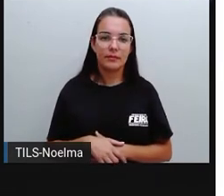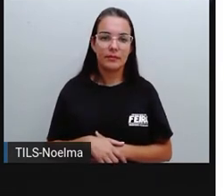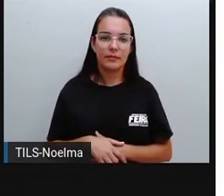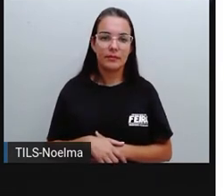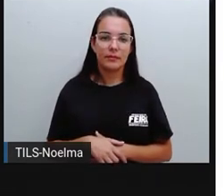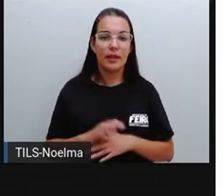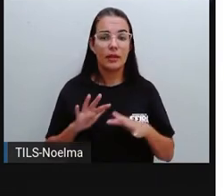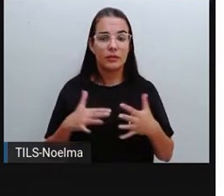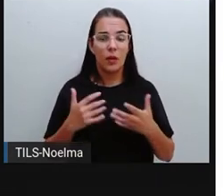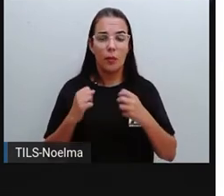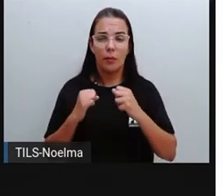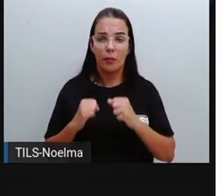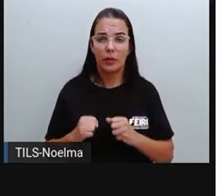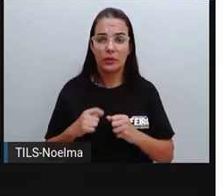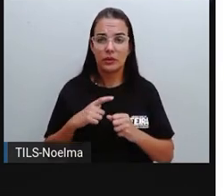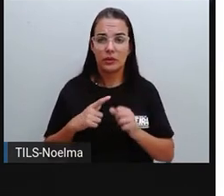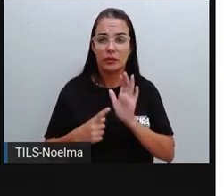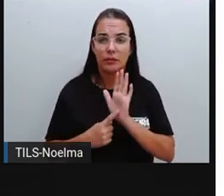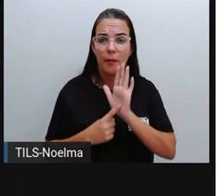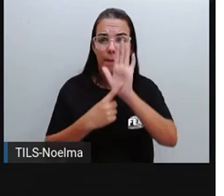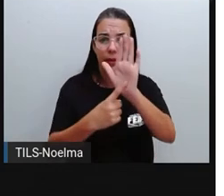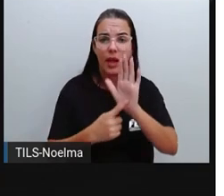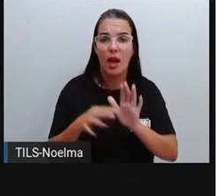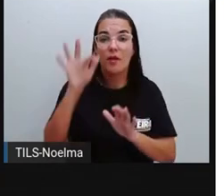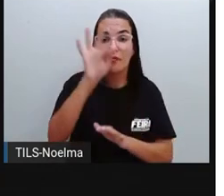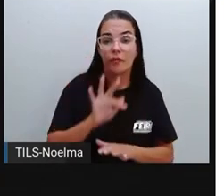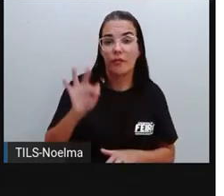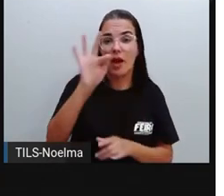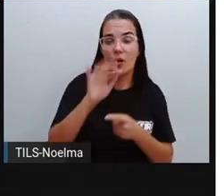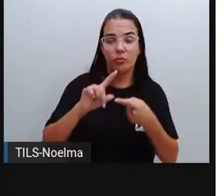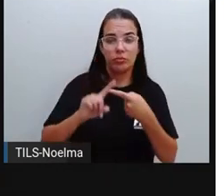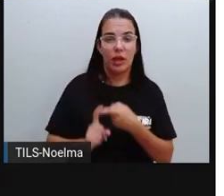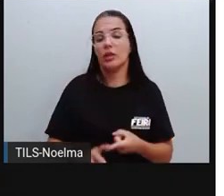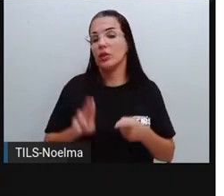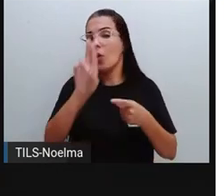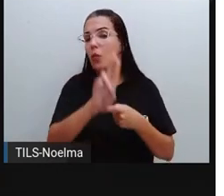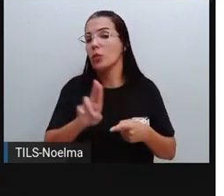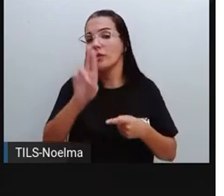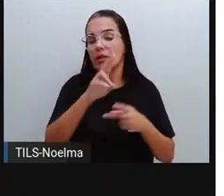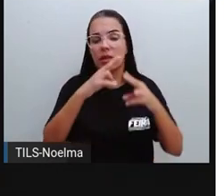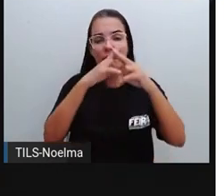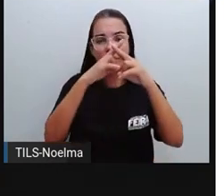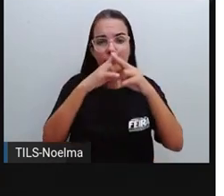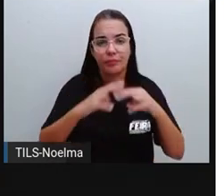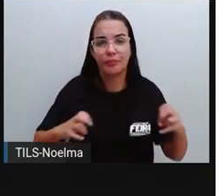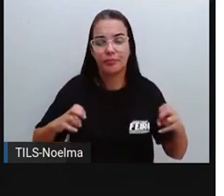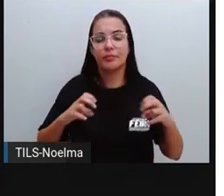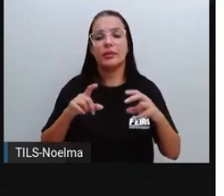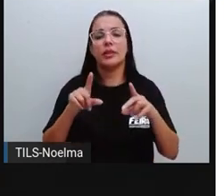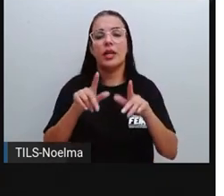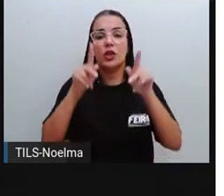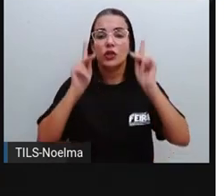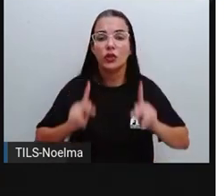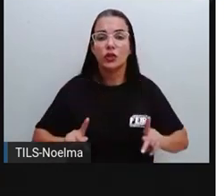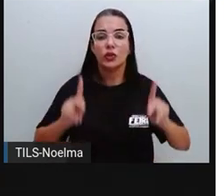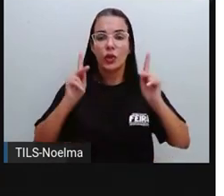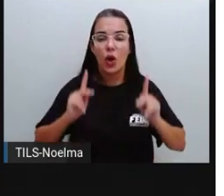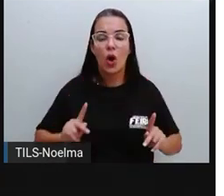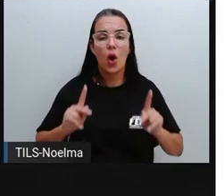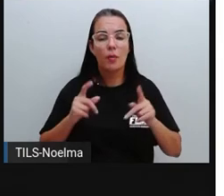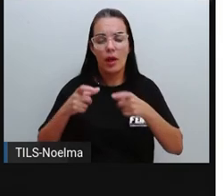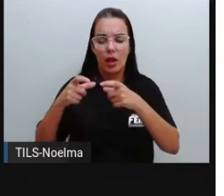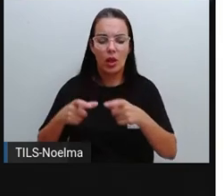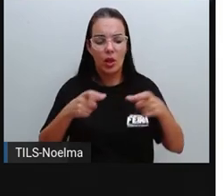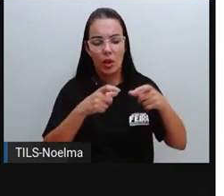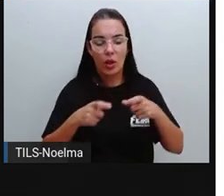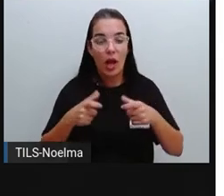E aí ele pode ser exposto, ó, em faculdades, onde que são locais que os jovens frequentam, em shoppings, né? Enfim,